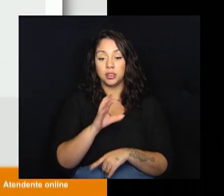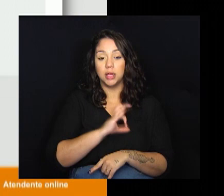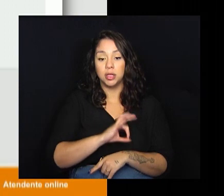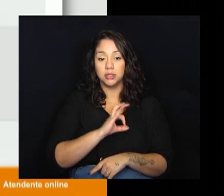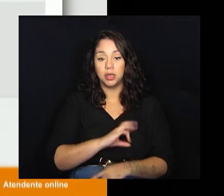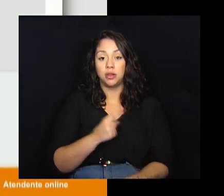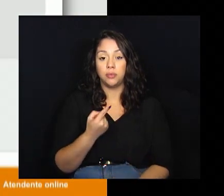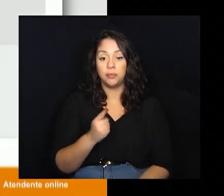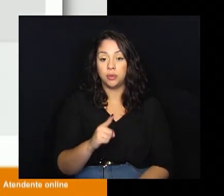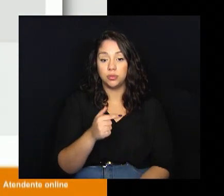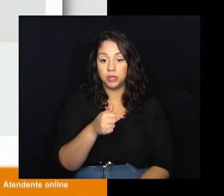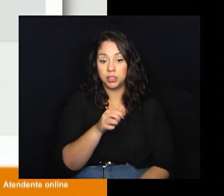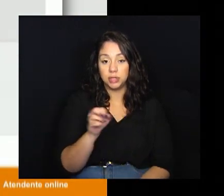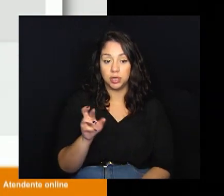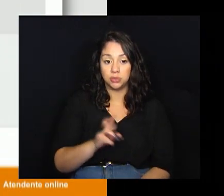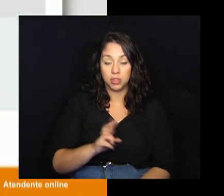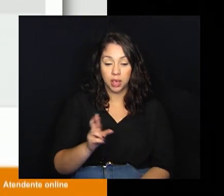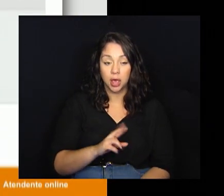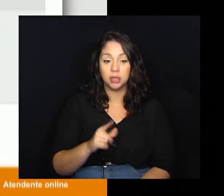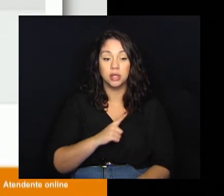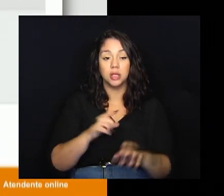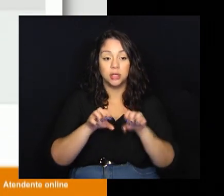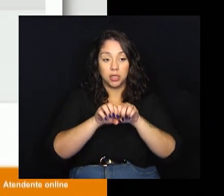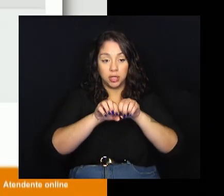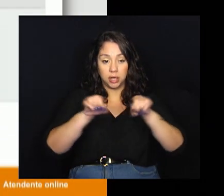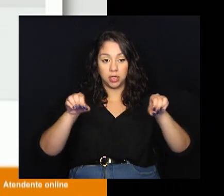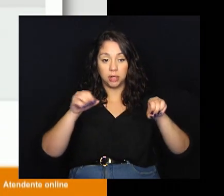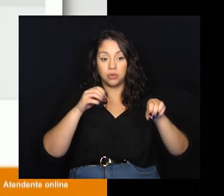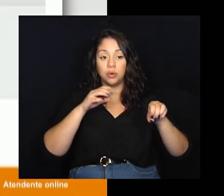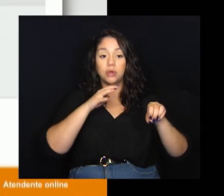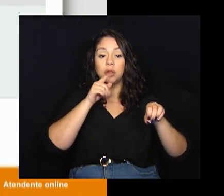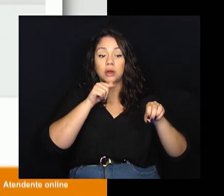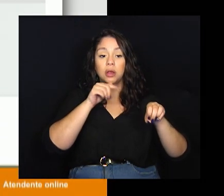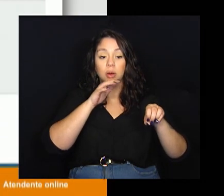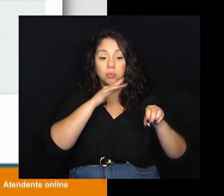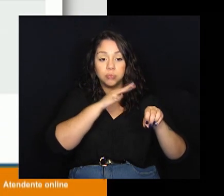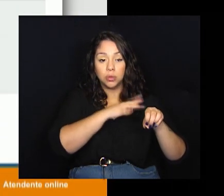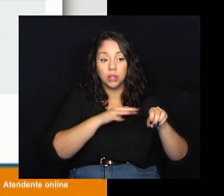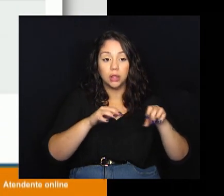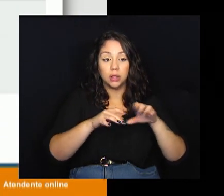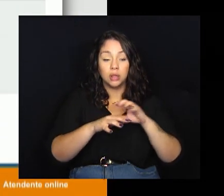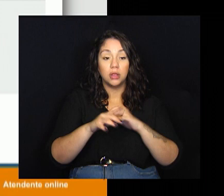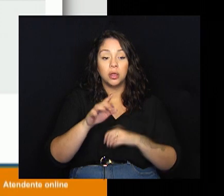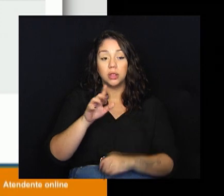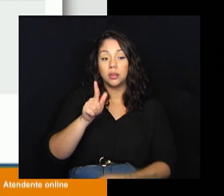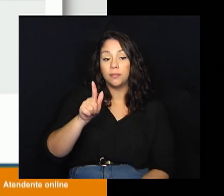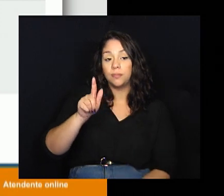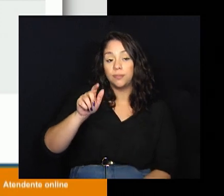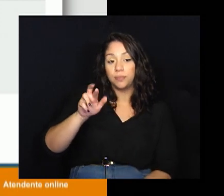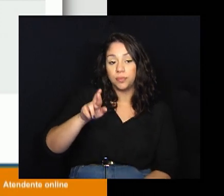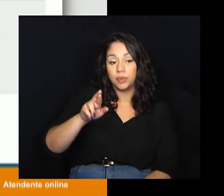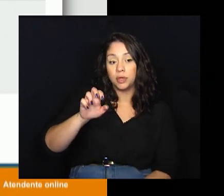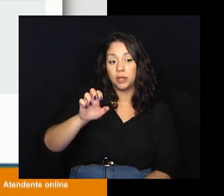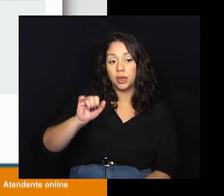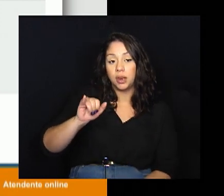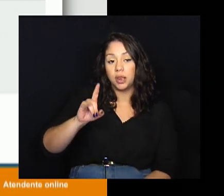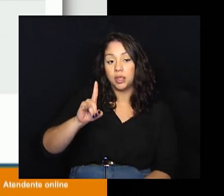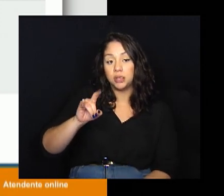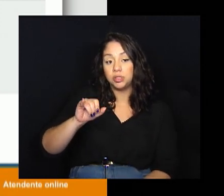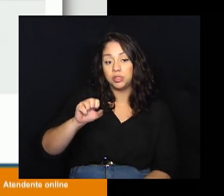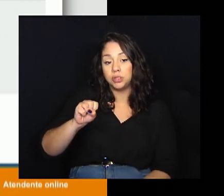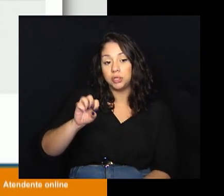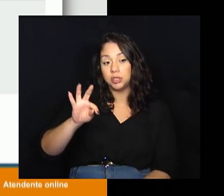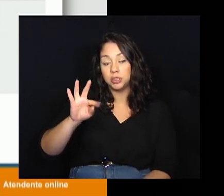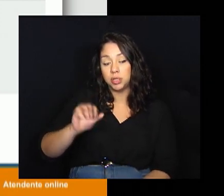1700 encanador grei diz tem atenção greiça tem uma vaga é preciso